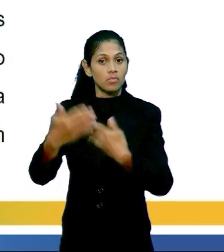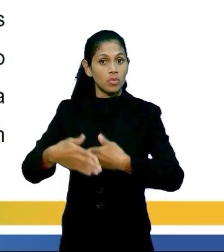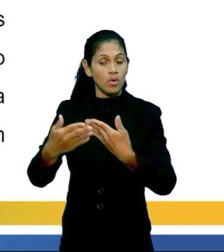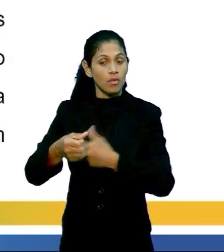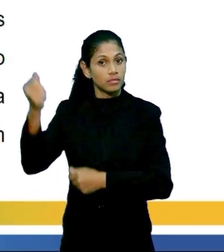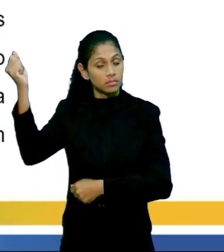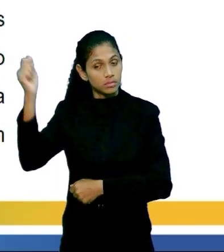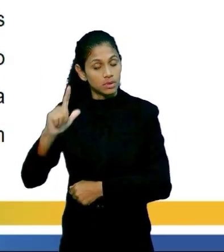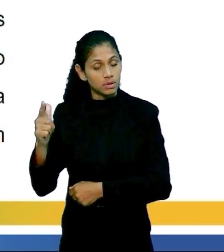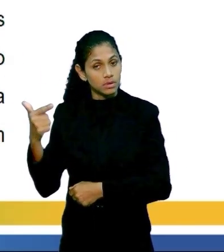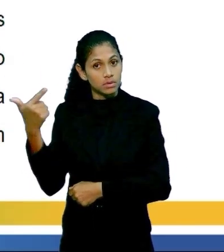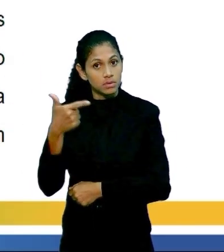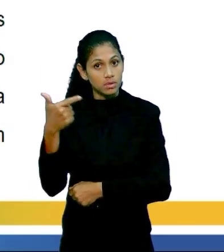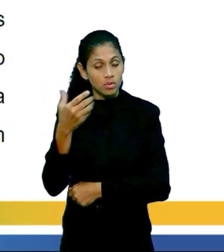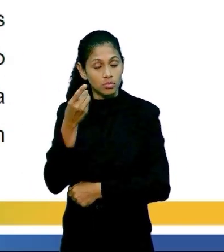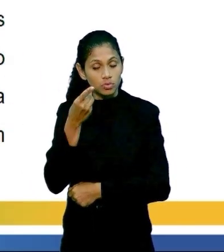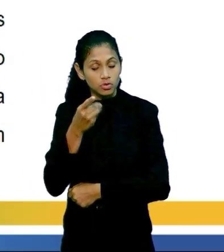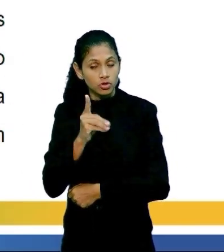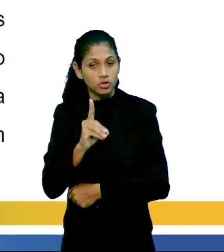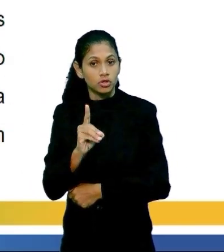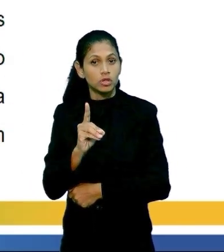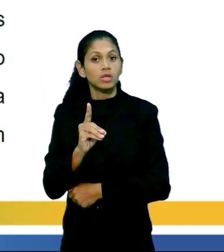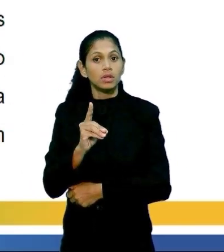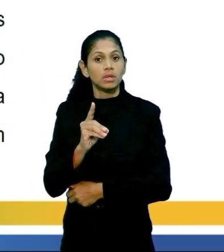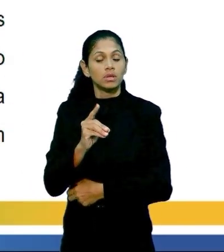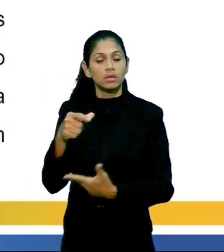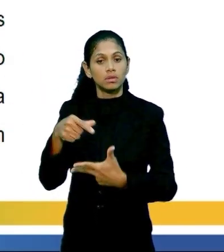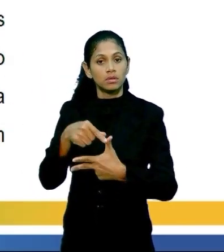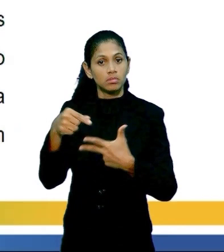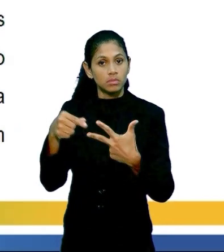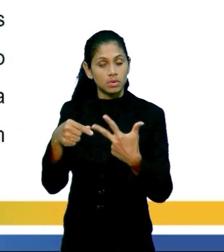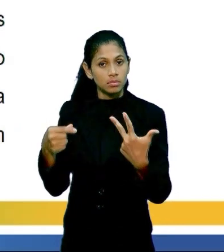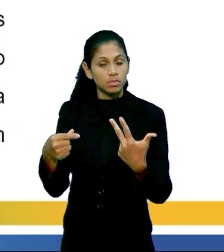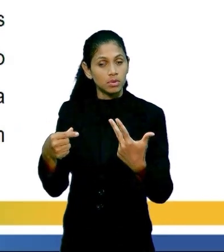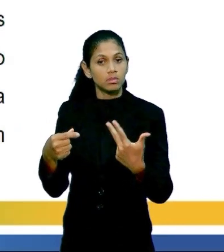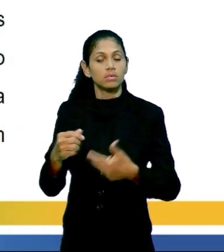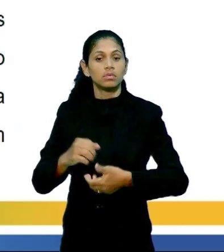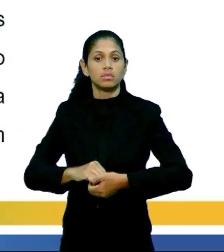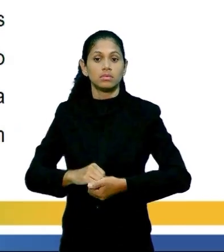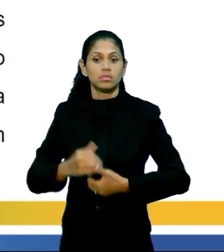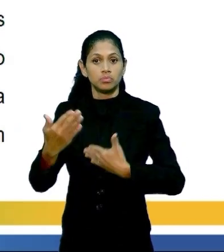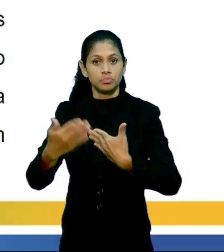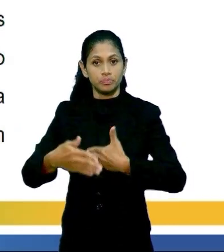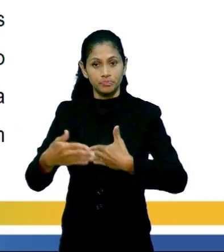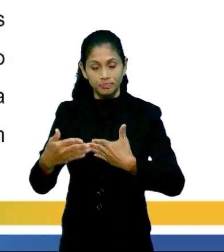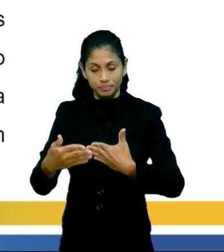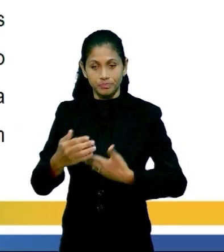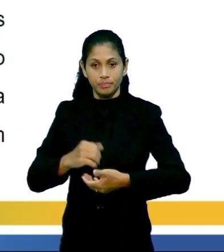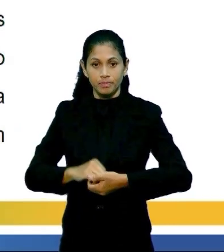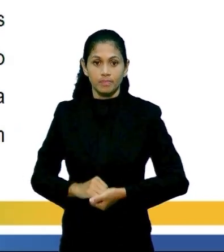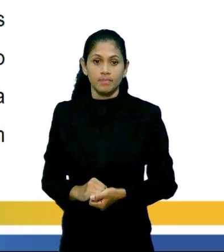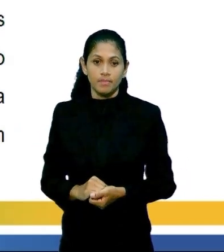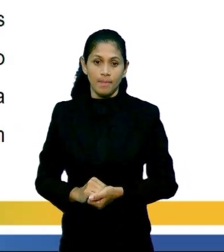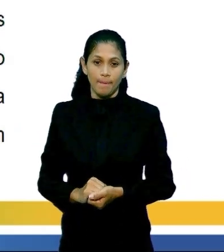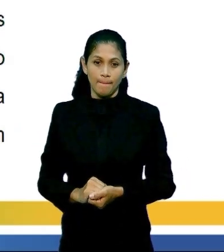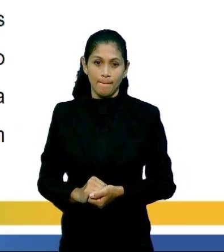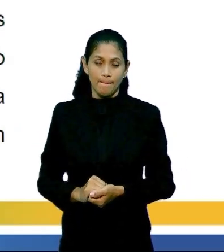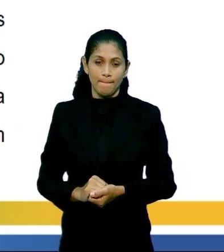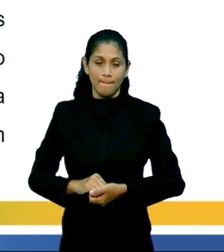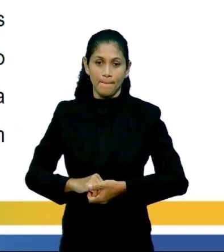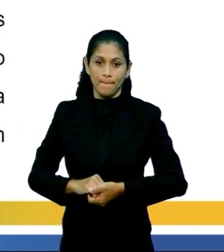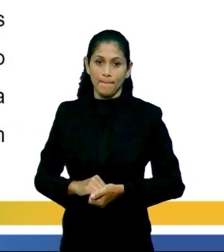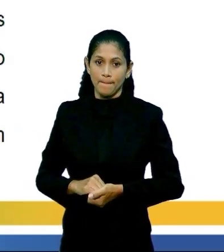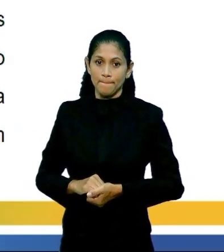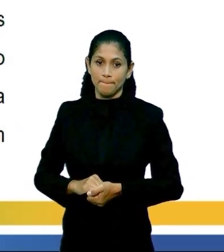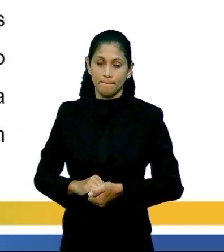de aplicação do Enem 2019. Como é que a questão trata esse tema aí de